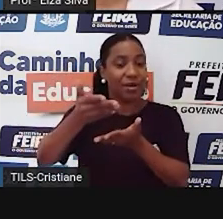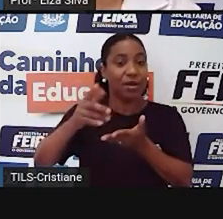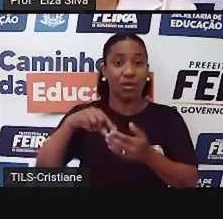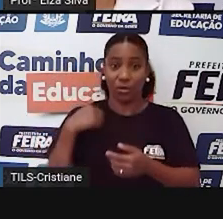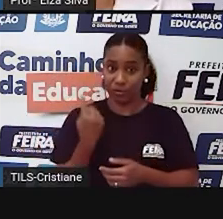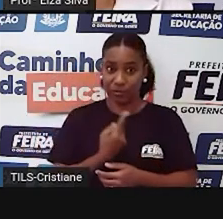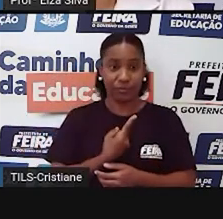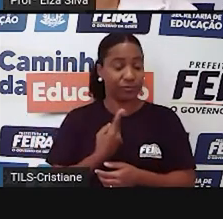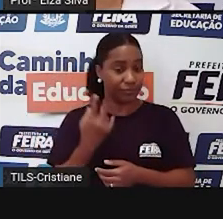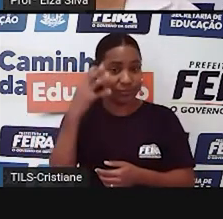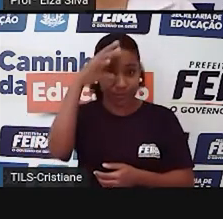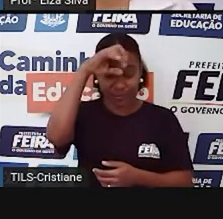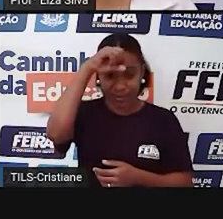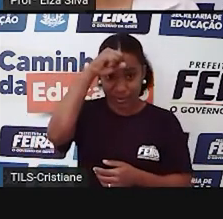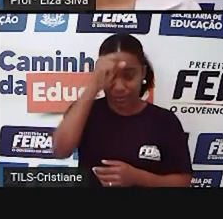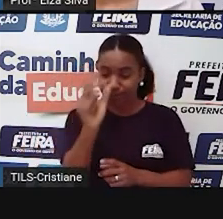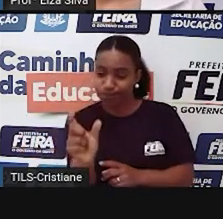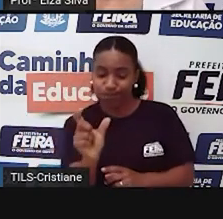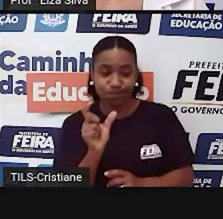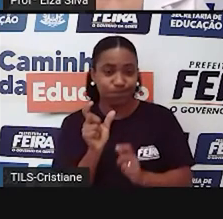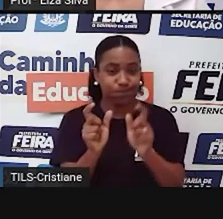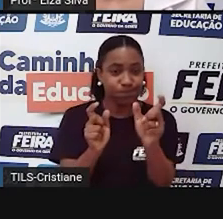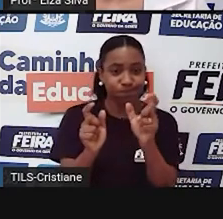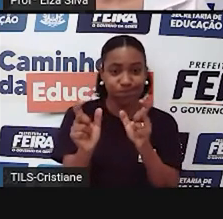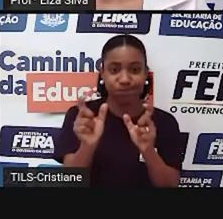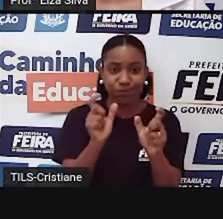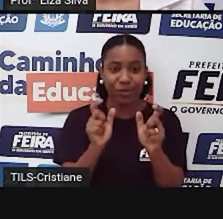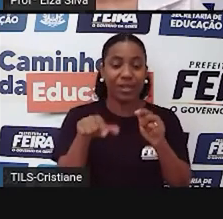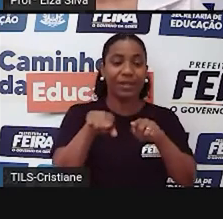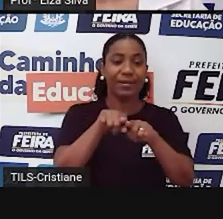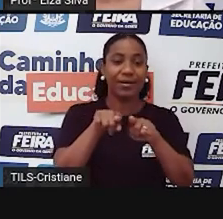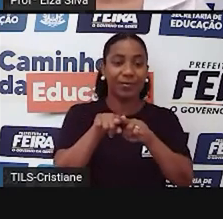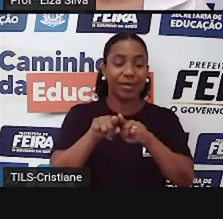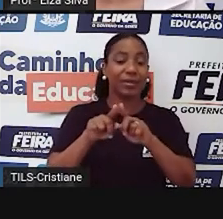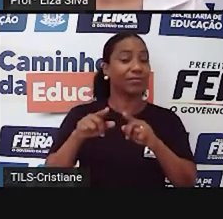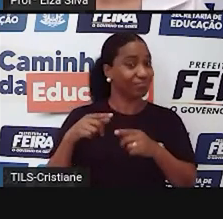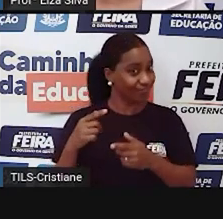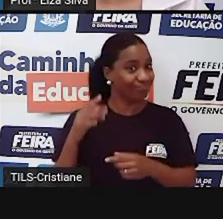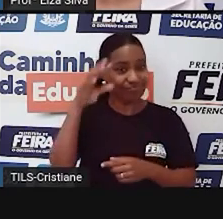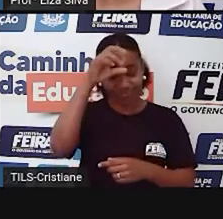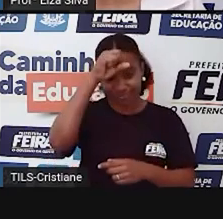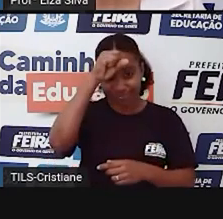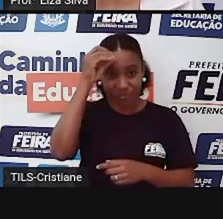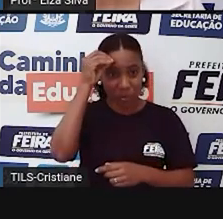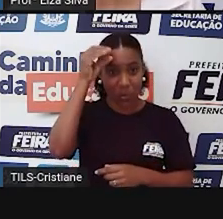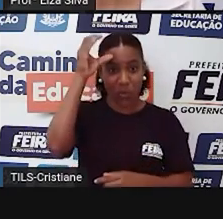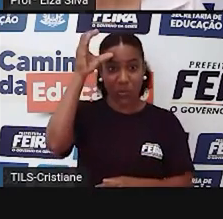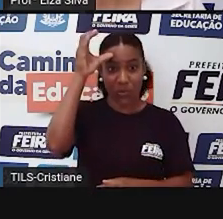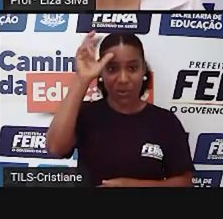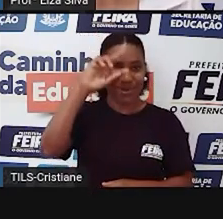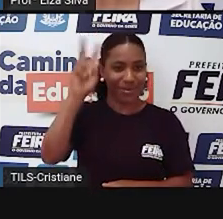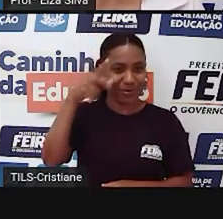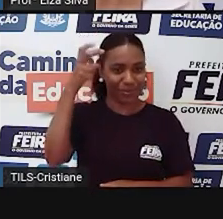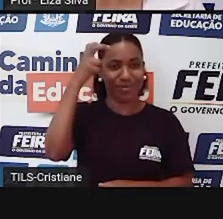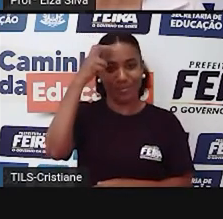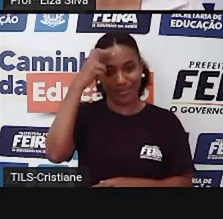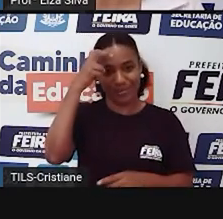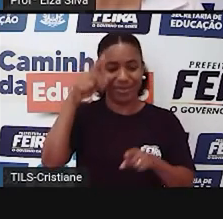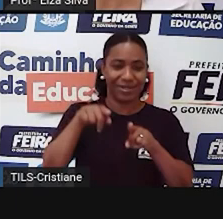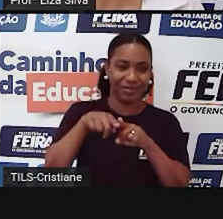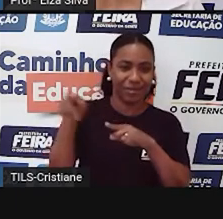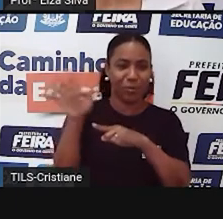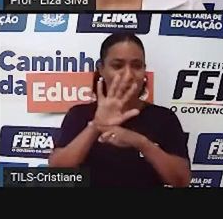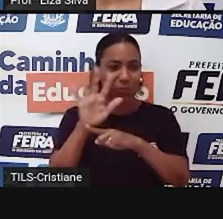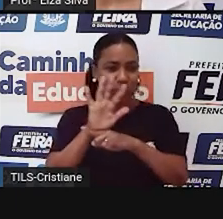repertório cultural através do contato com manifestações artísticas, culturais, como cinema,